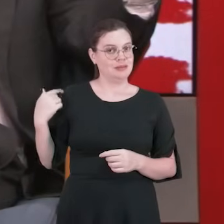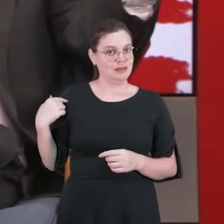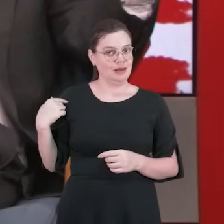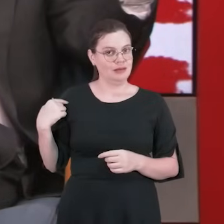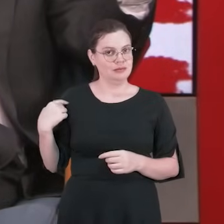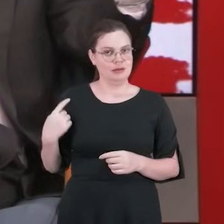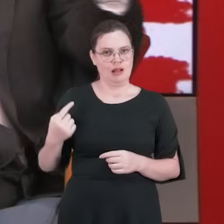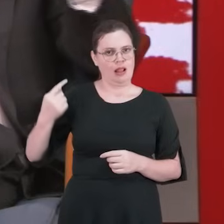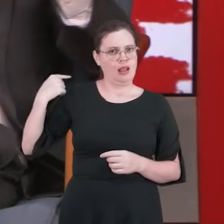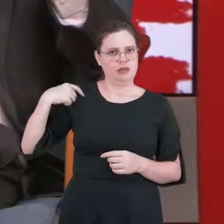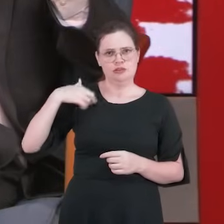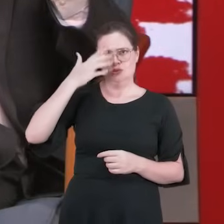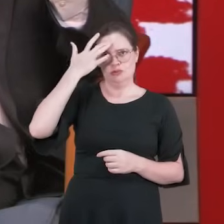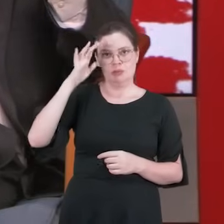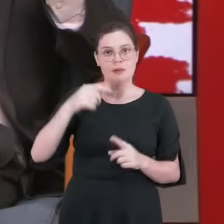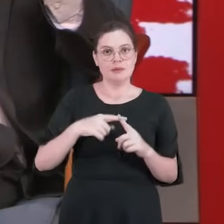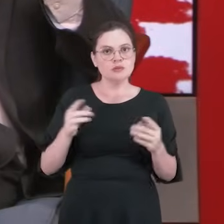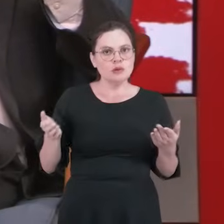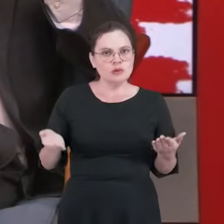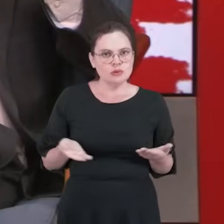lá nós não sabíamos isso. Hoje,